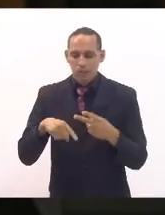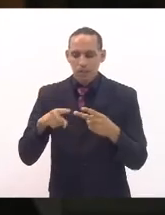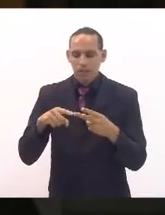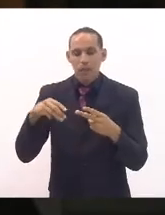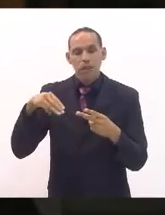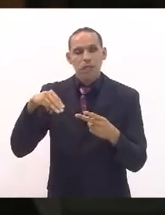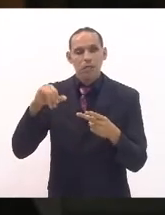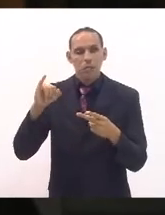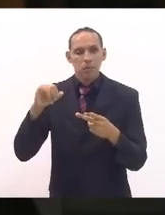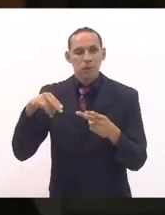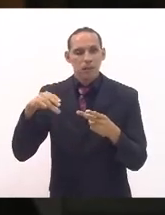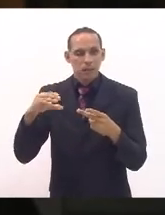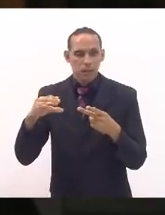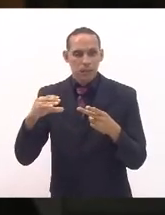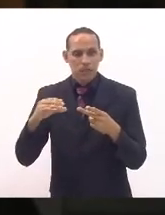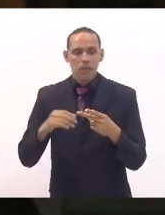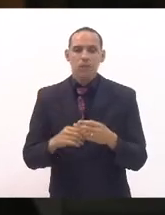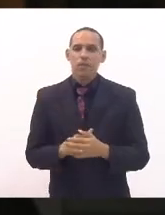Mink,